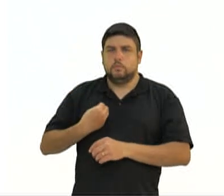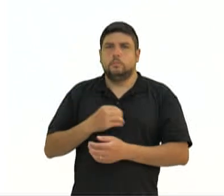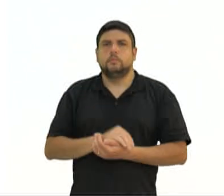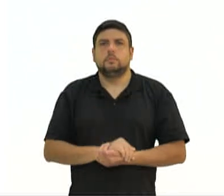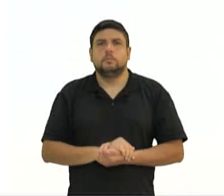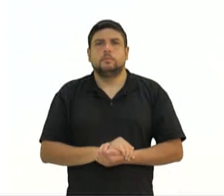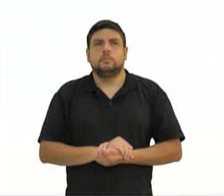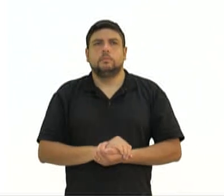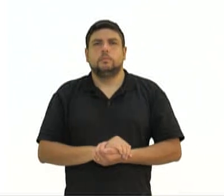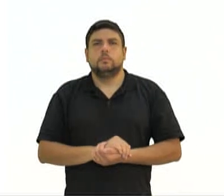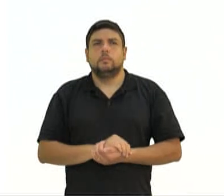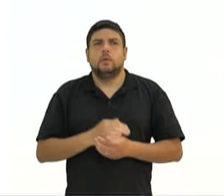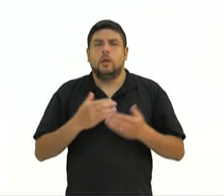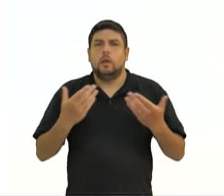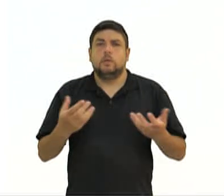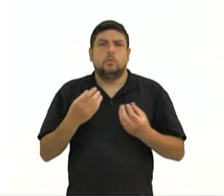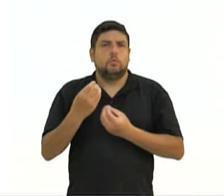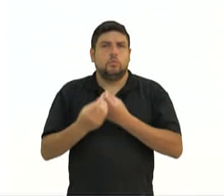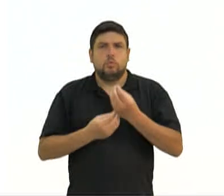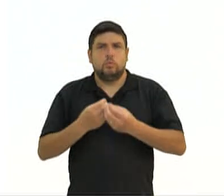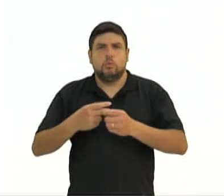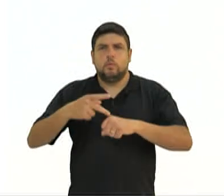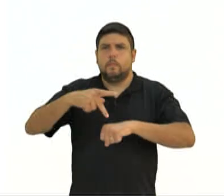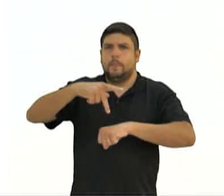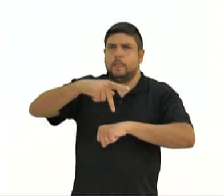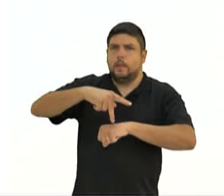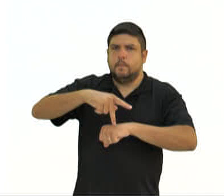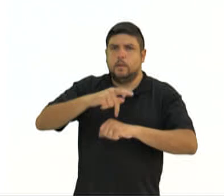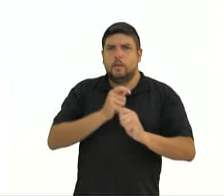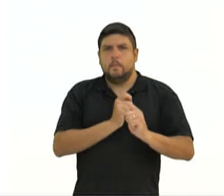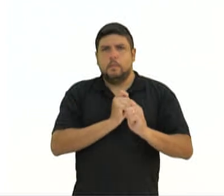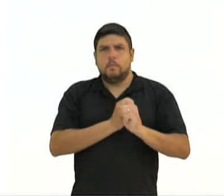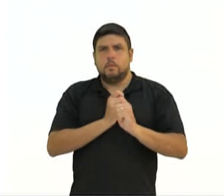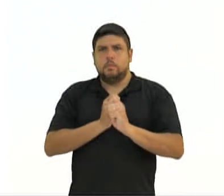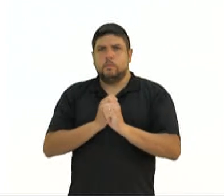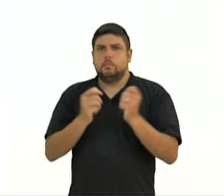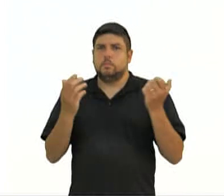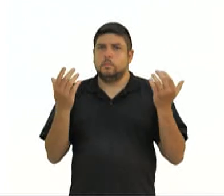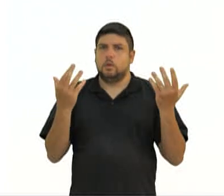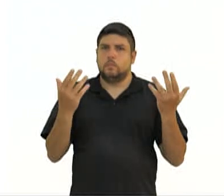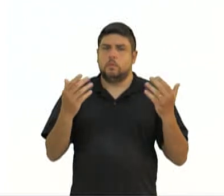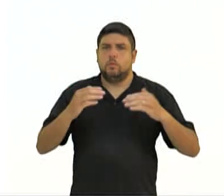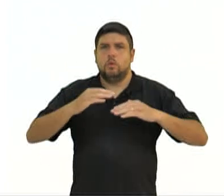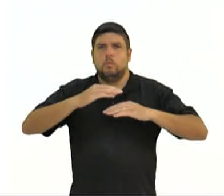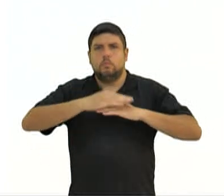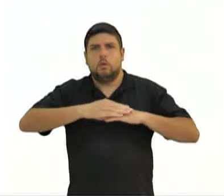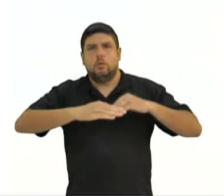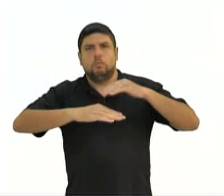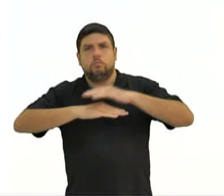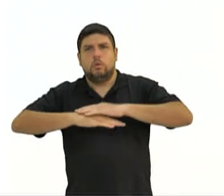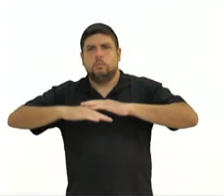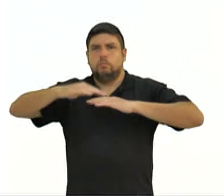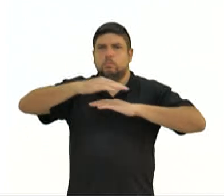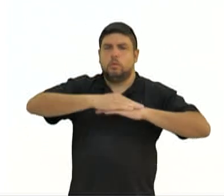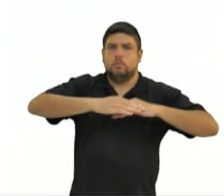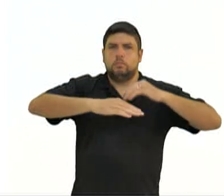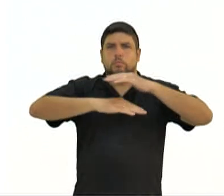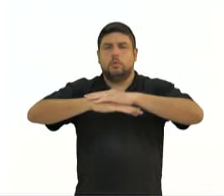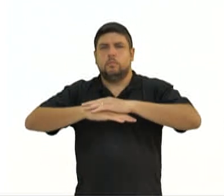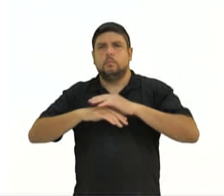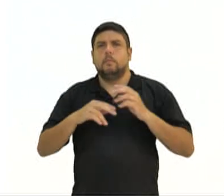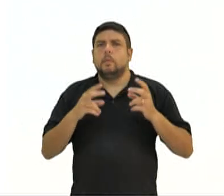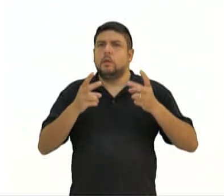as pedras, né, esculpidas à mão e sobrepostas. Vocês podem ver aqui, ó, que não tem